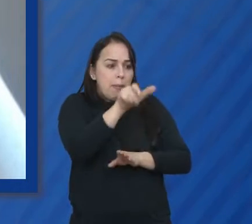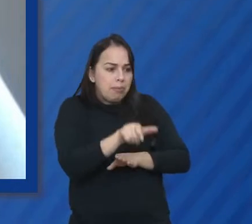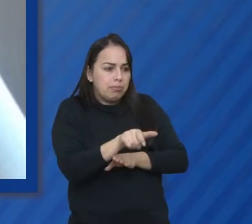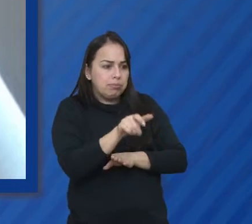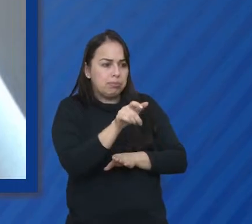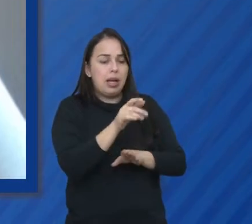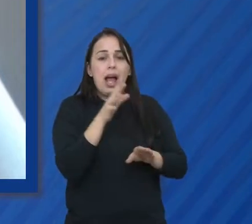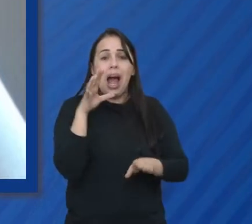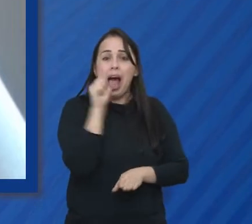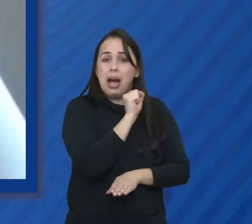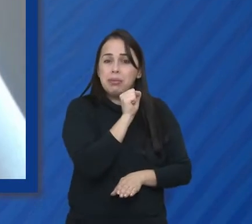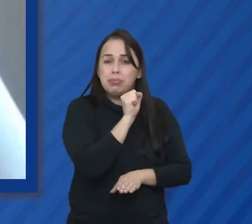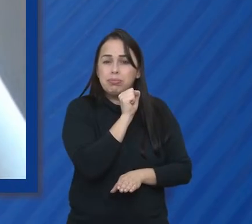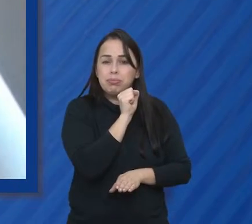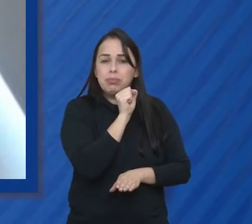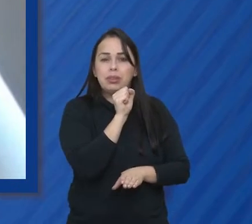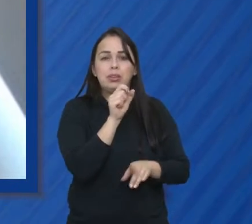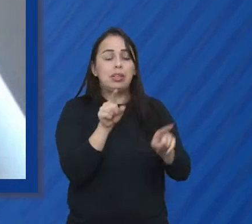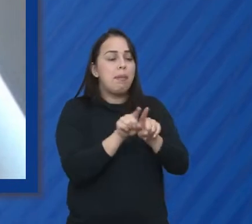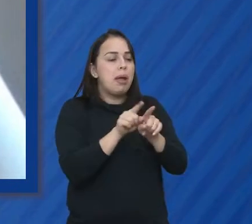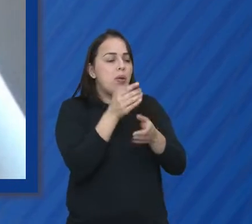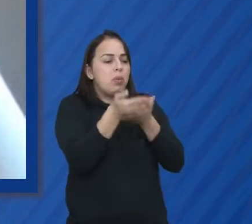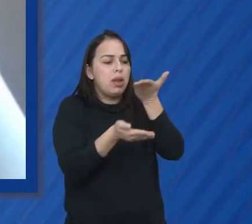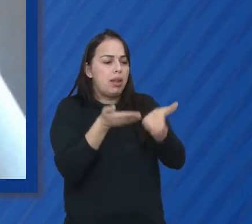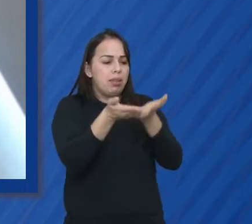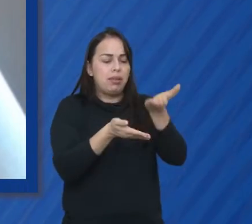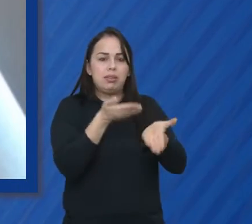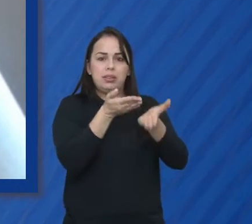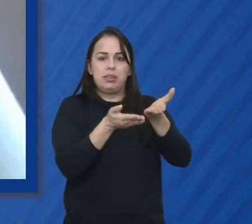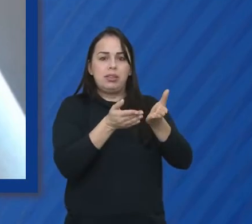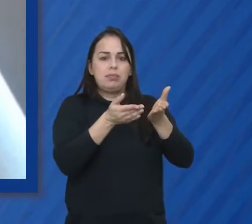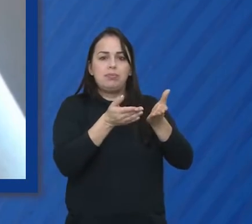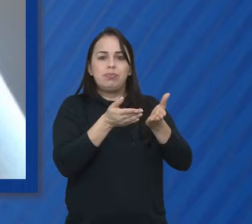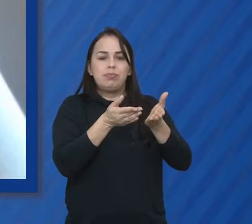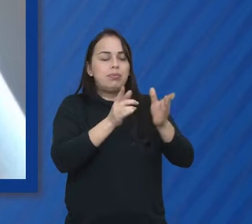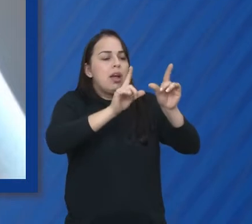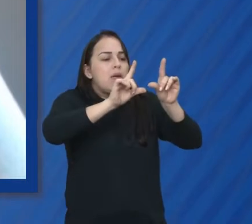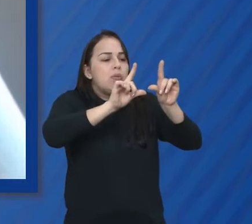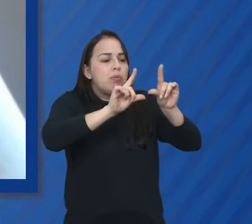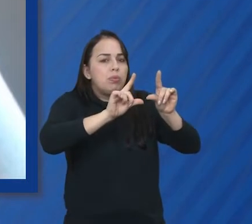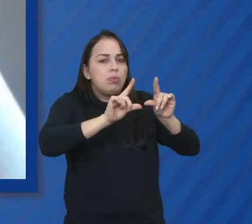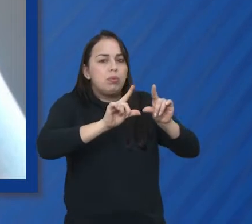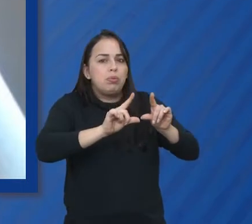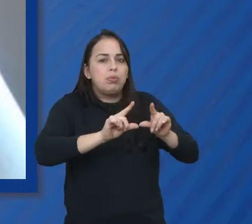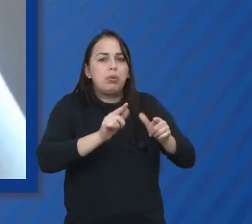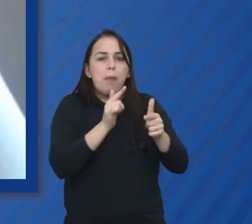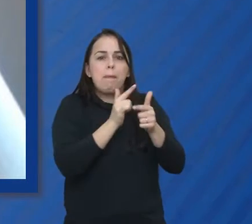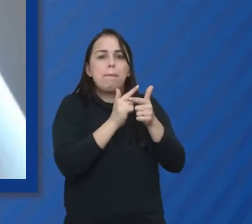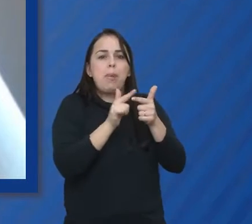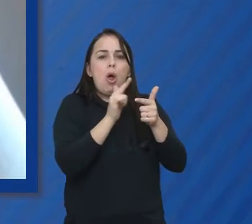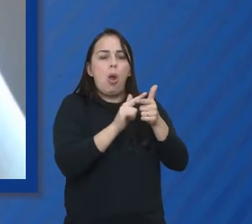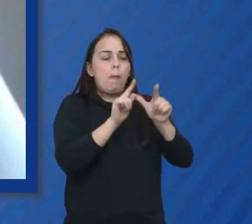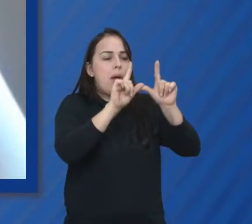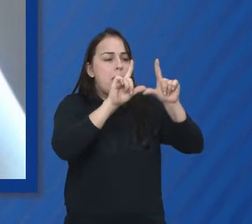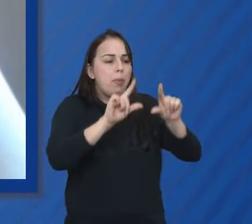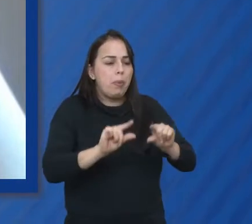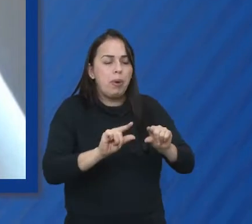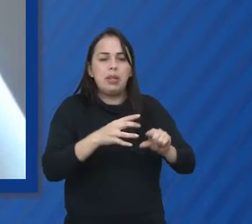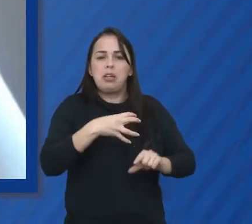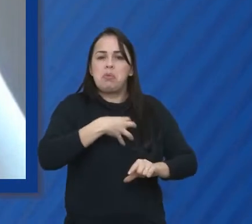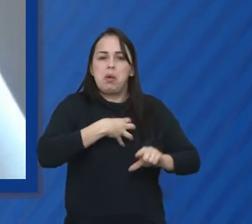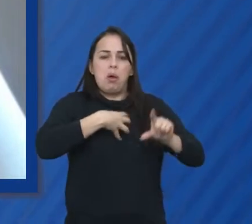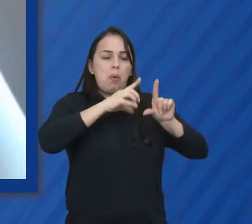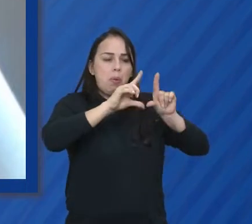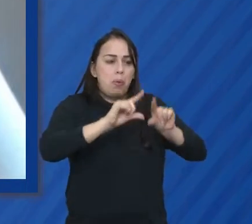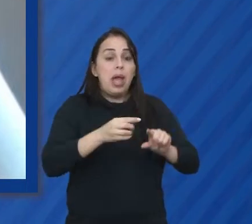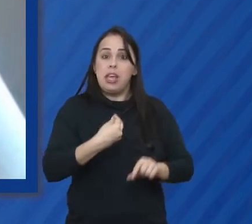com esclerose múltipla e mais rápido conseguirmos tratá-la, menos impactos ela terá na sua vida. Então, menos